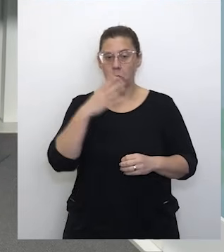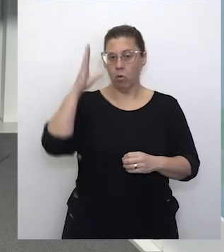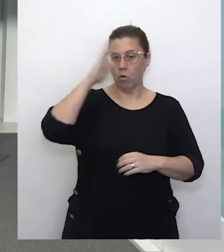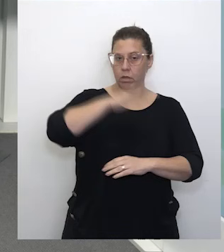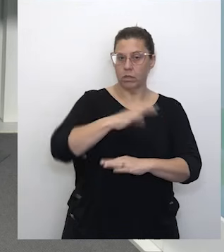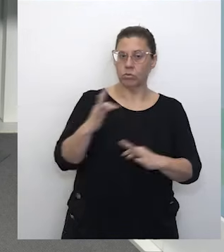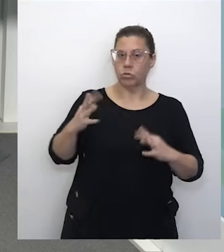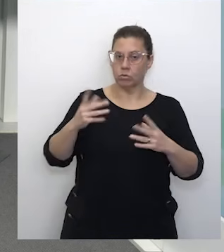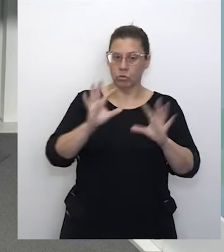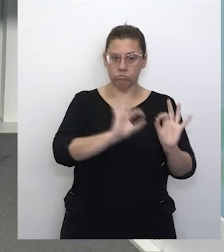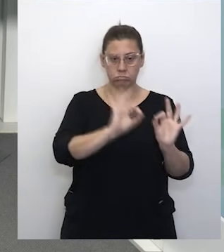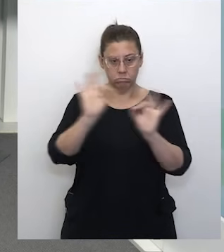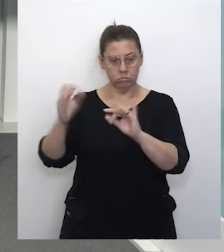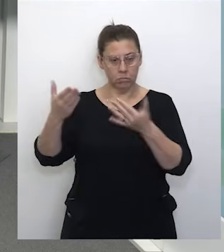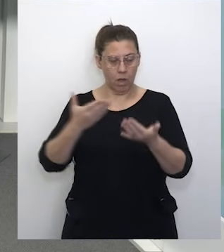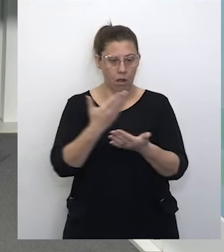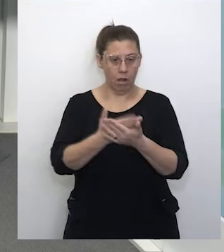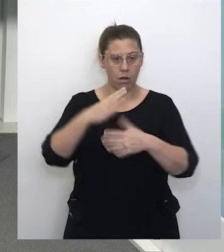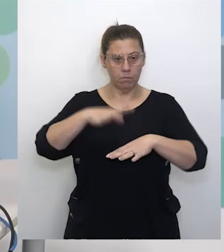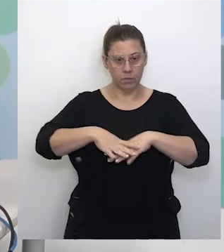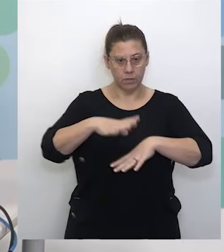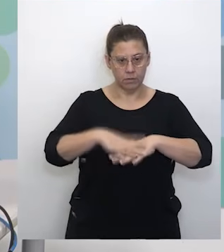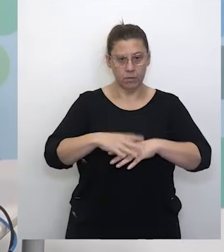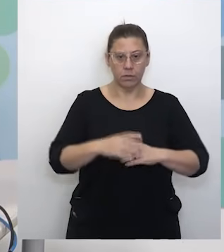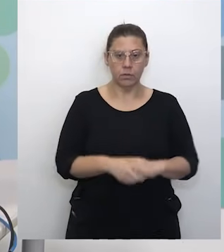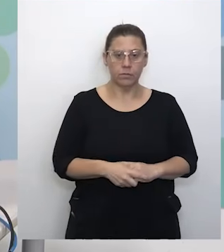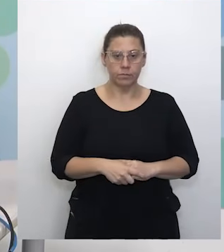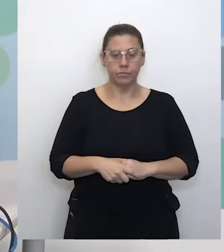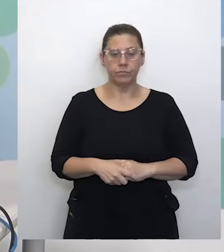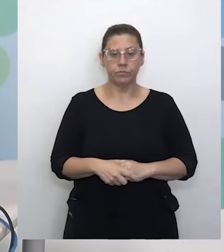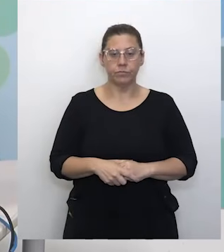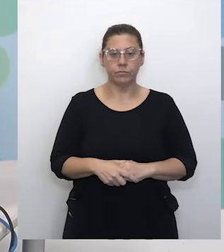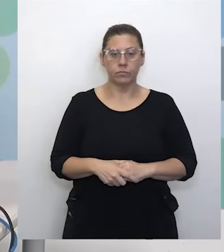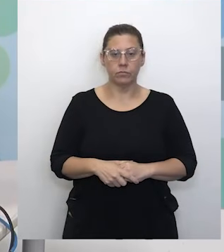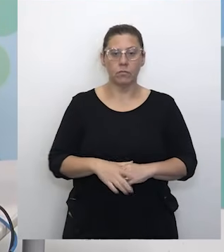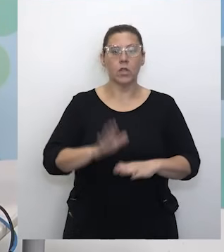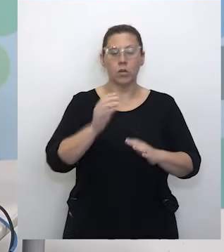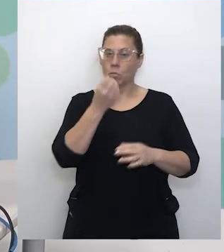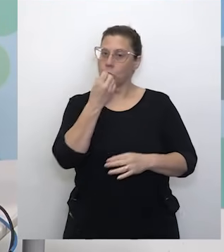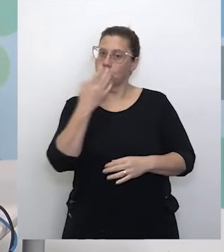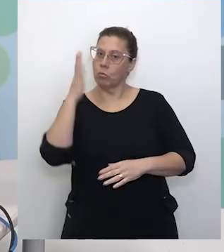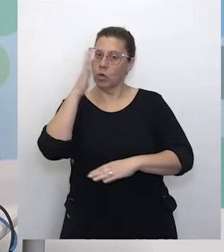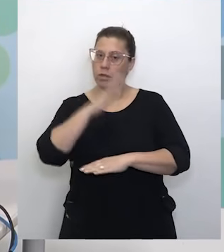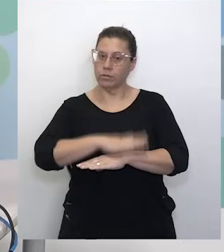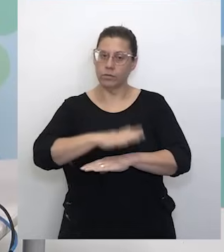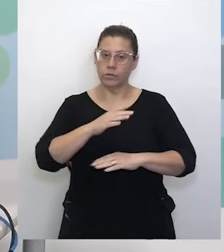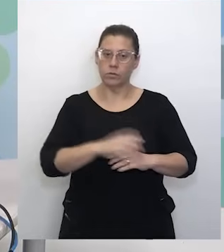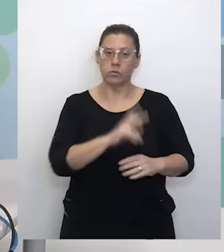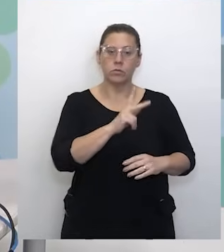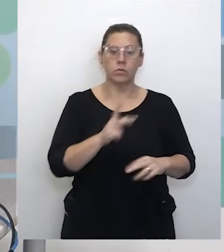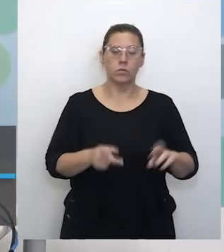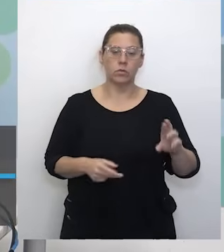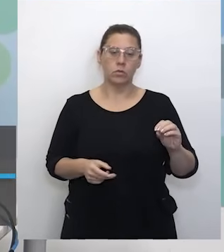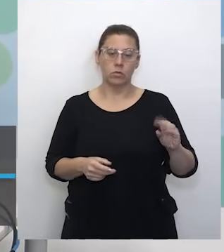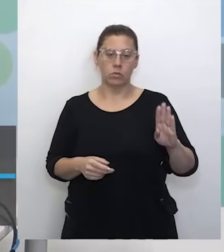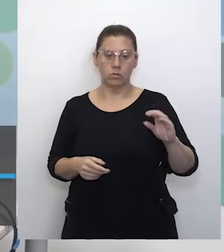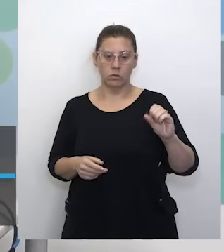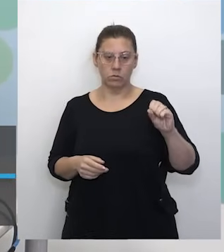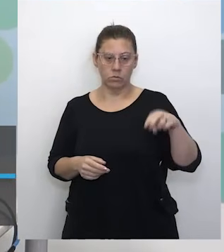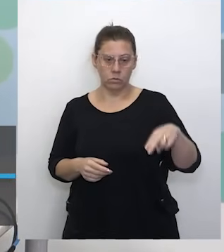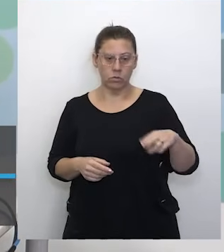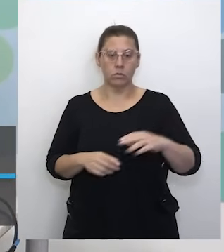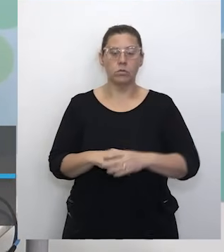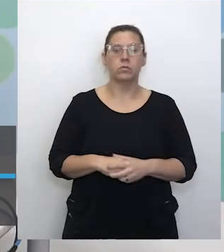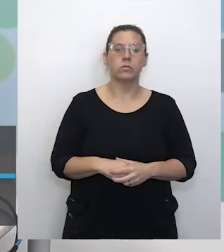que nos acompanham aqui. Mais uma aula de matemática. E assim, já vamos deixar nosso boa tarde aqui, Vivi. Boa tarde lá para o professor Robson, lá da escola